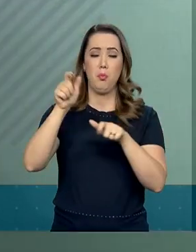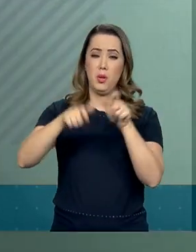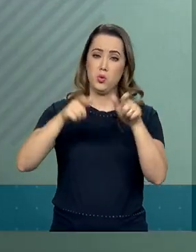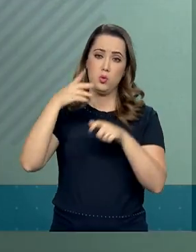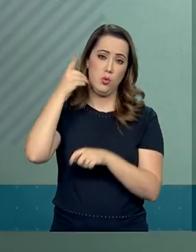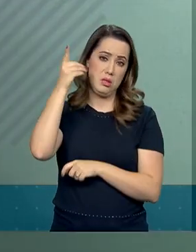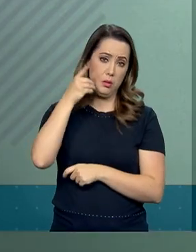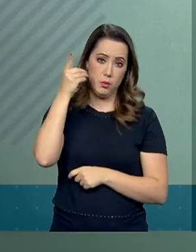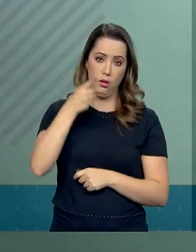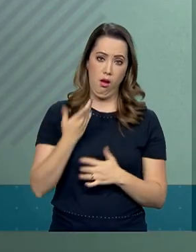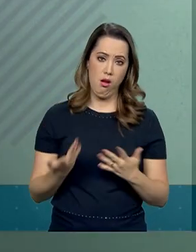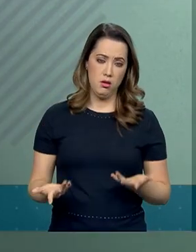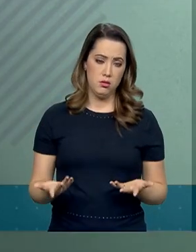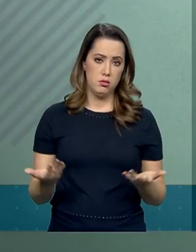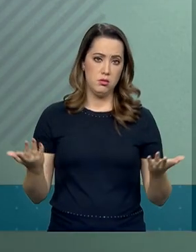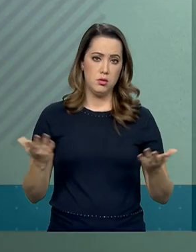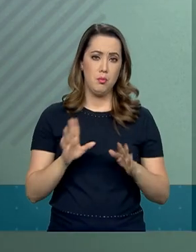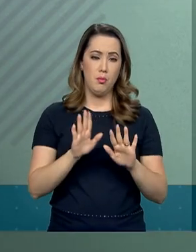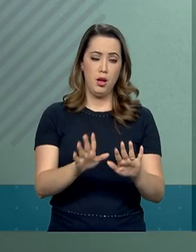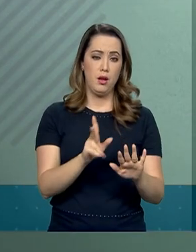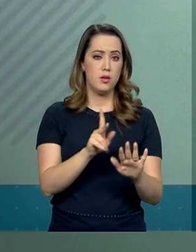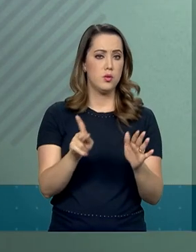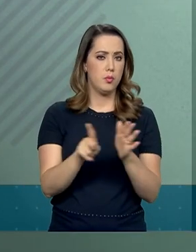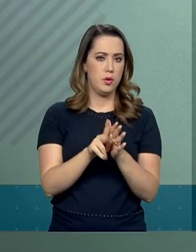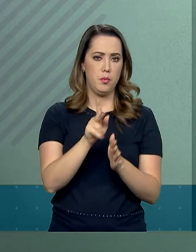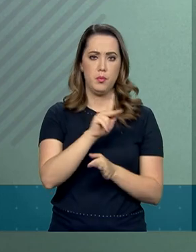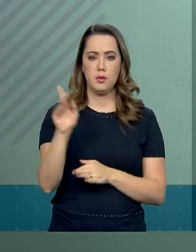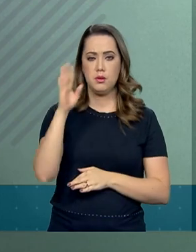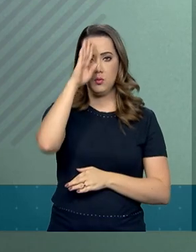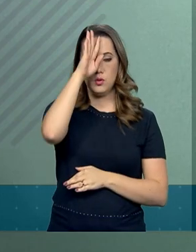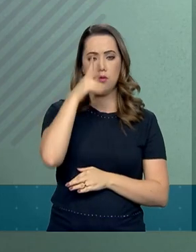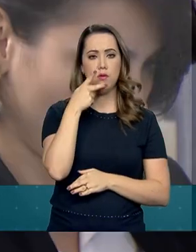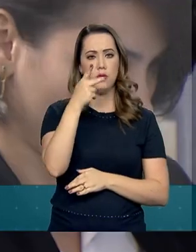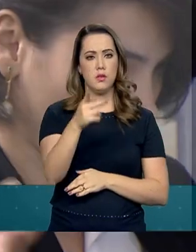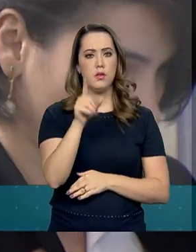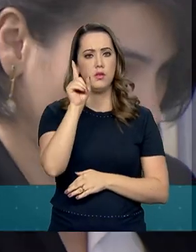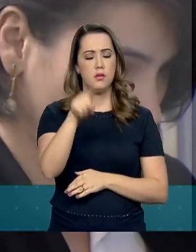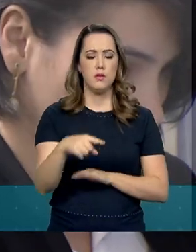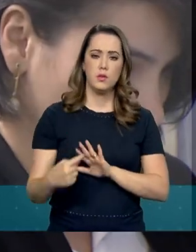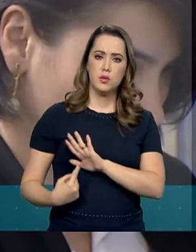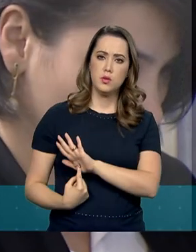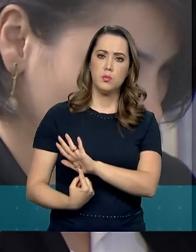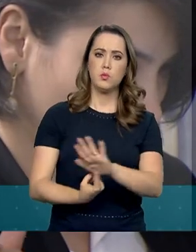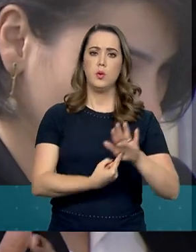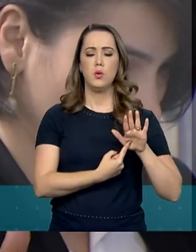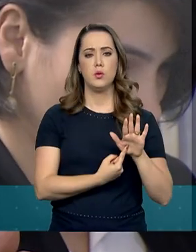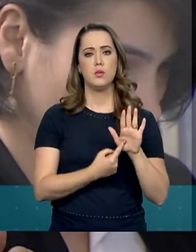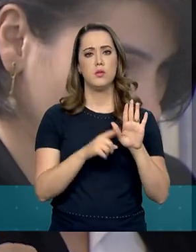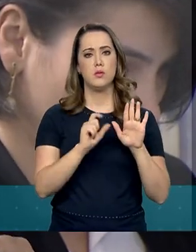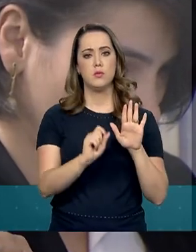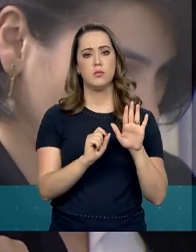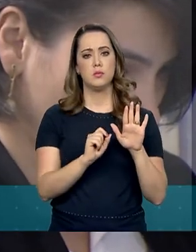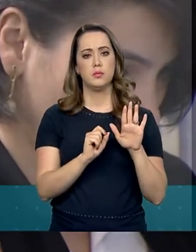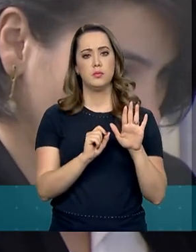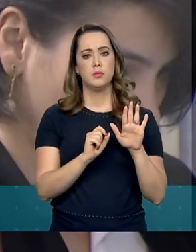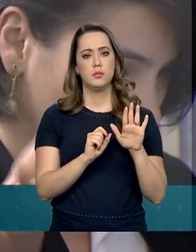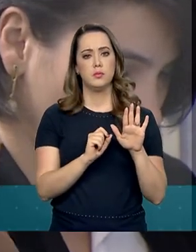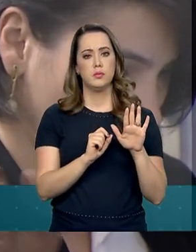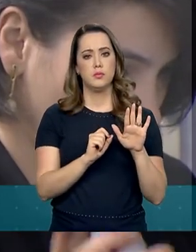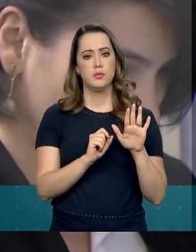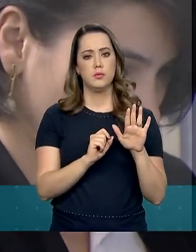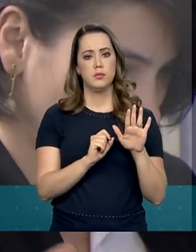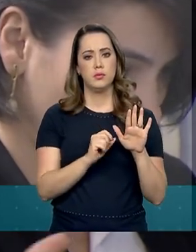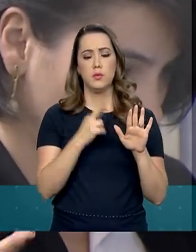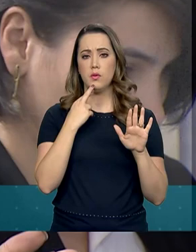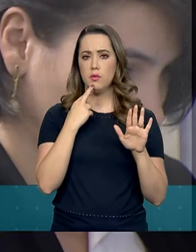como se eu disse agora o próprio presidente nas suas redes sociais falou que isso é uma demonstração de que é que